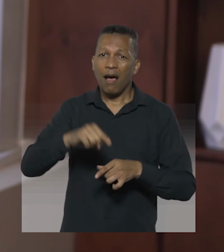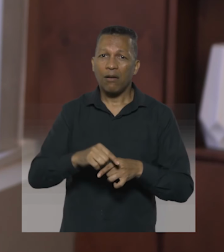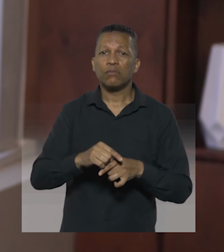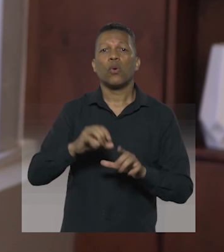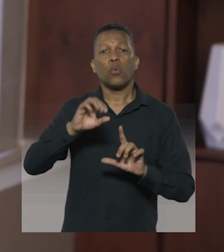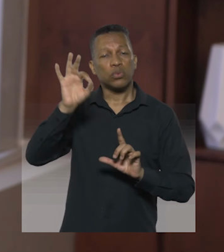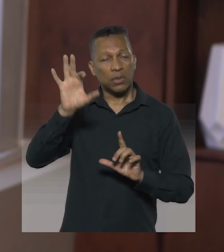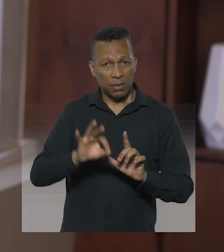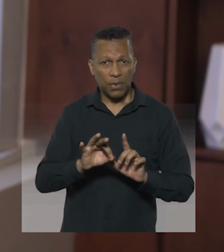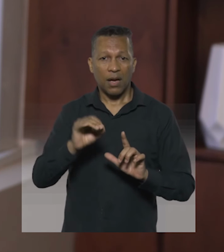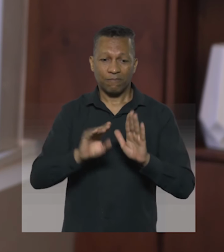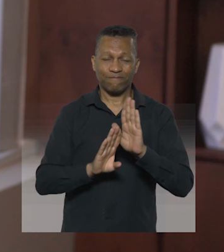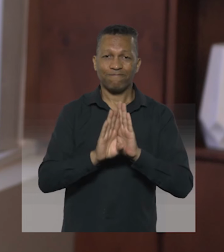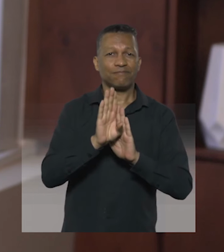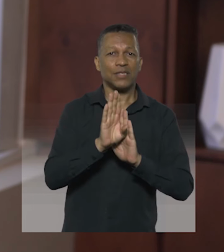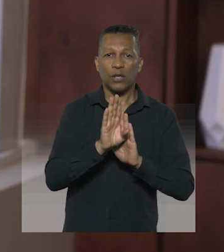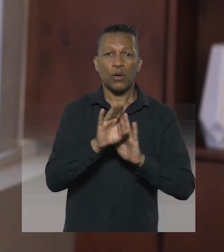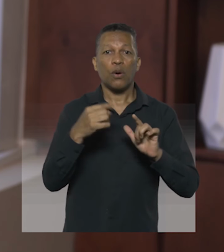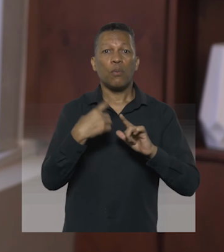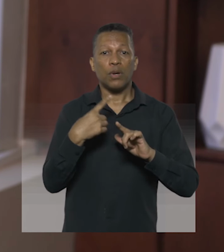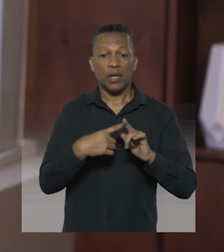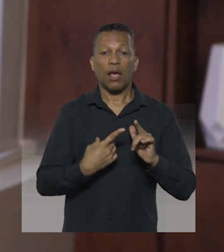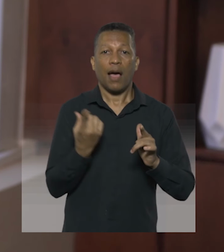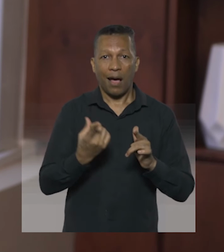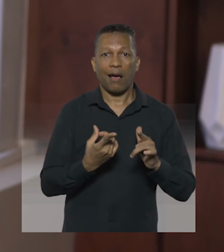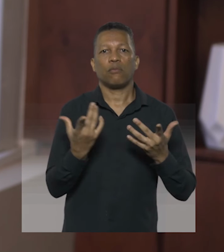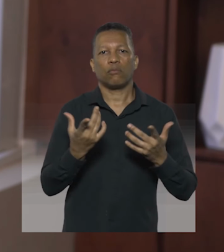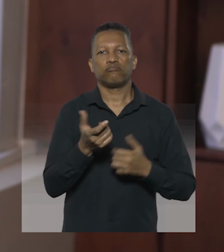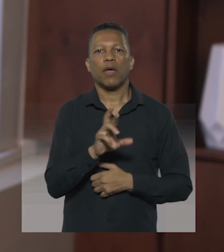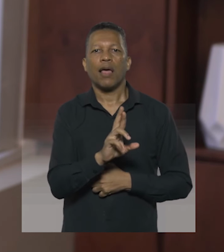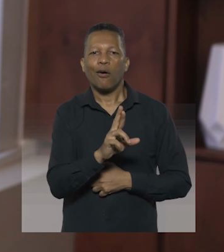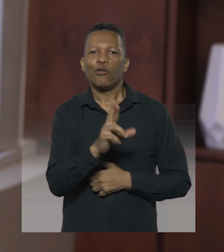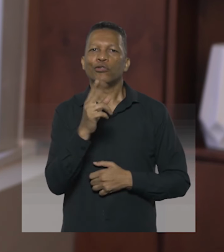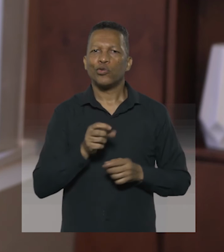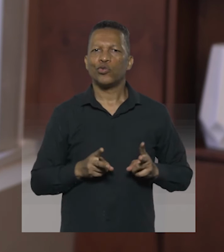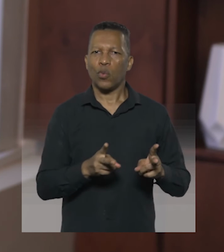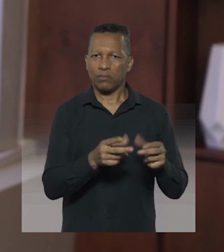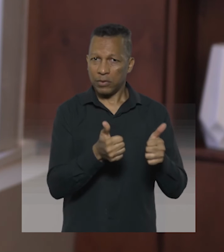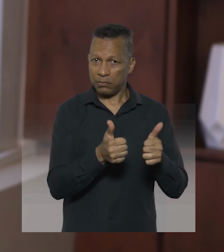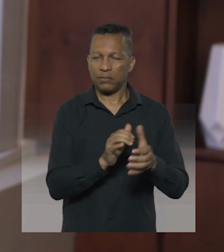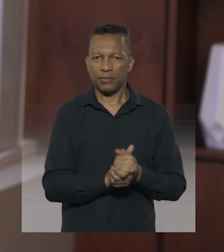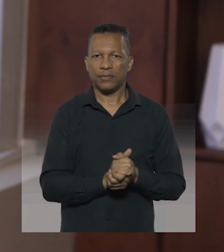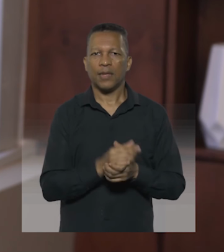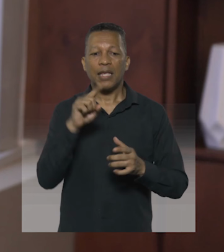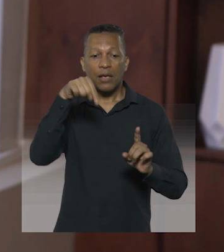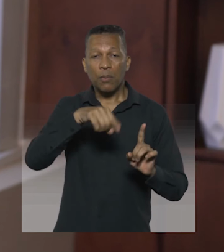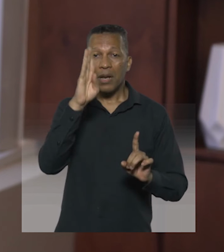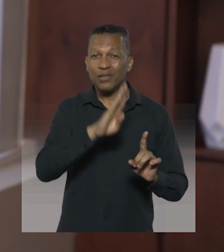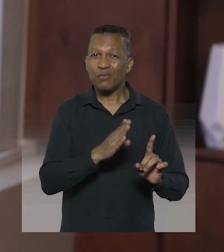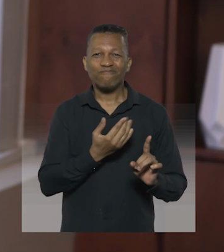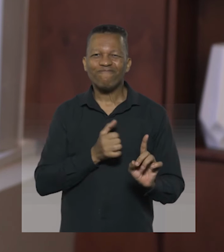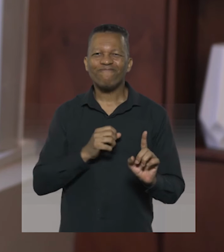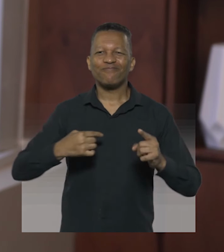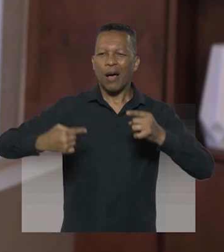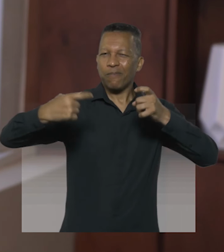pois o real tem se mostrado resiliente, mesmo no contexto de aversão a risco global, e o Brasil não corre riscos geopolíticos com o conflito. Além disso, os